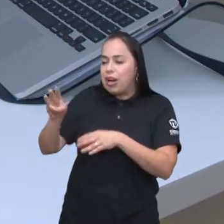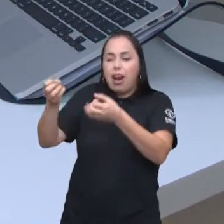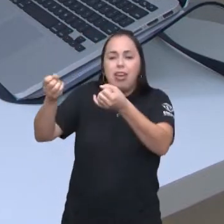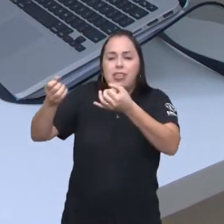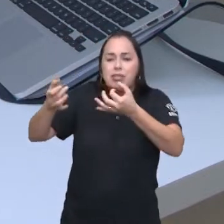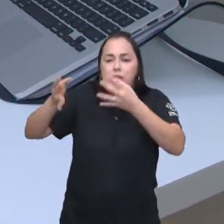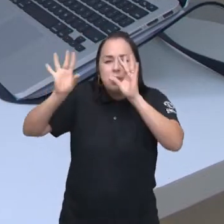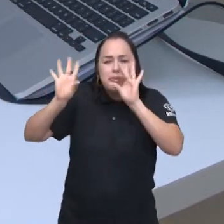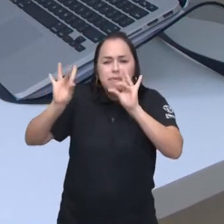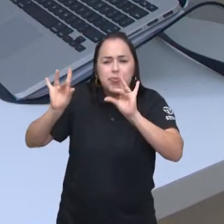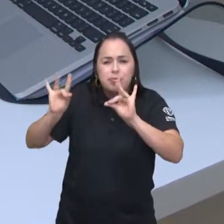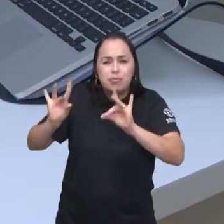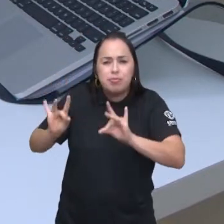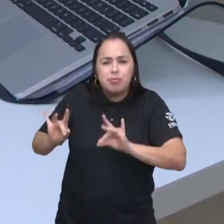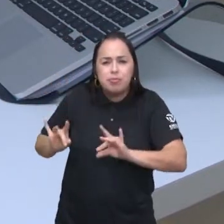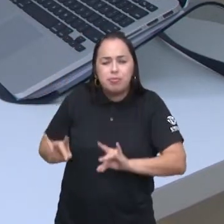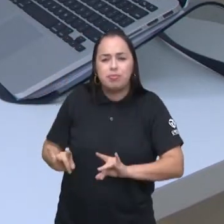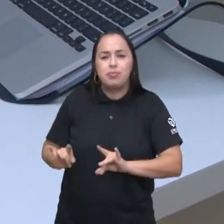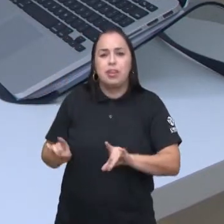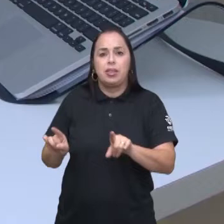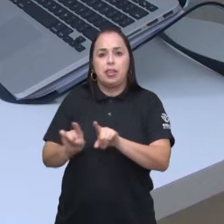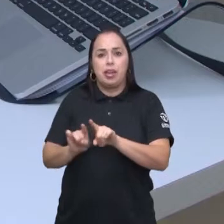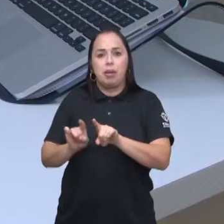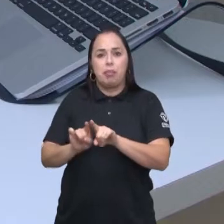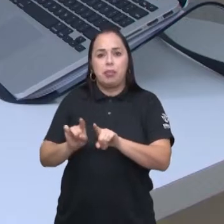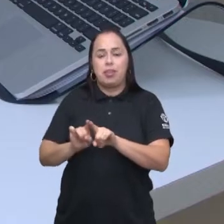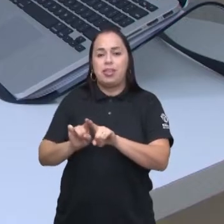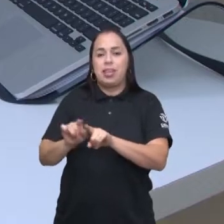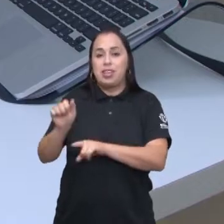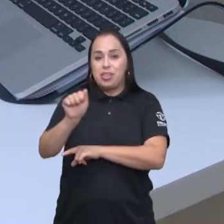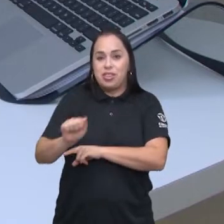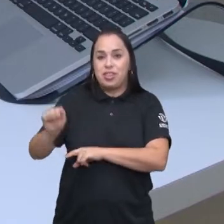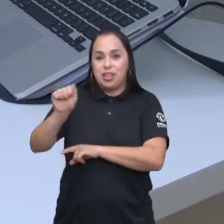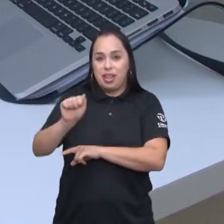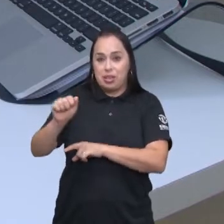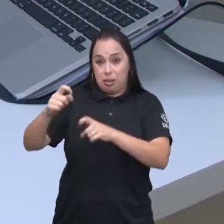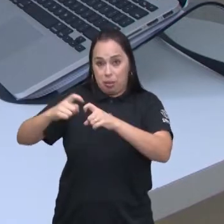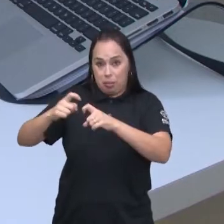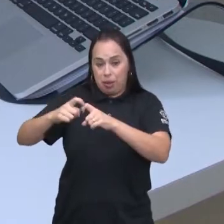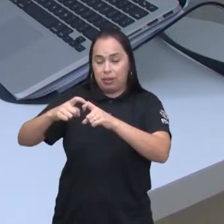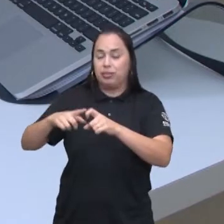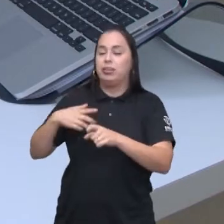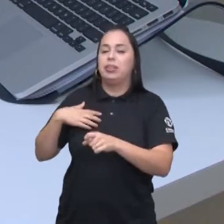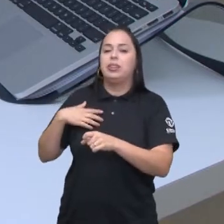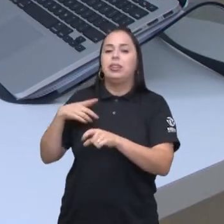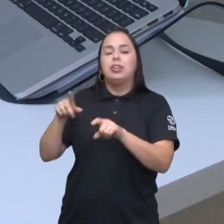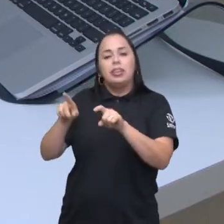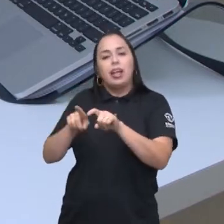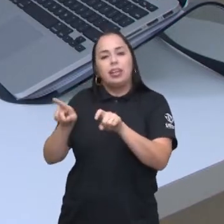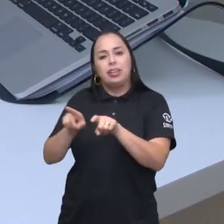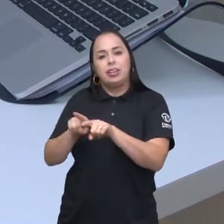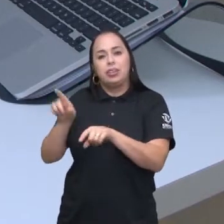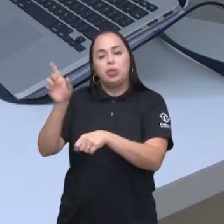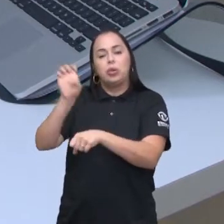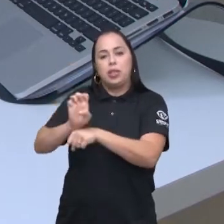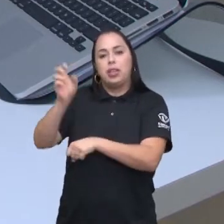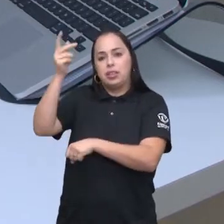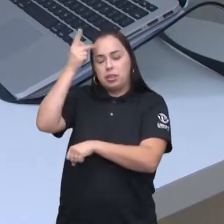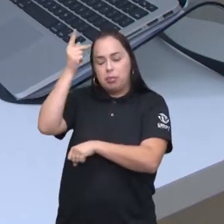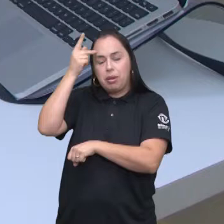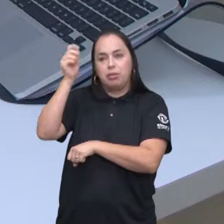está muito bem orientado dentro da Sociedade Brasileira de Pediatria para o estado de São Paulo existe a